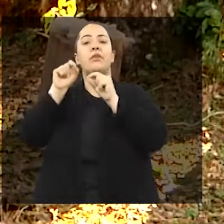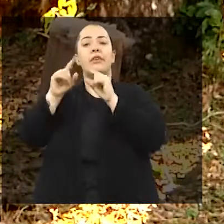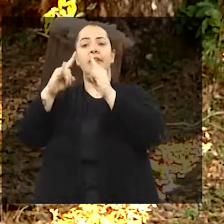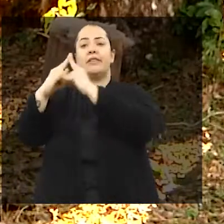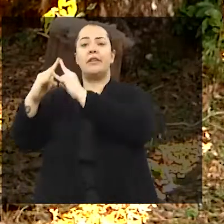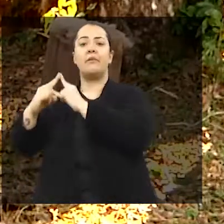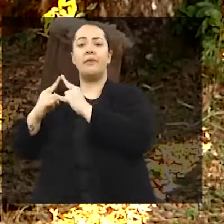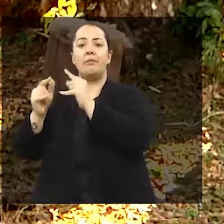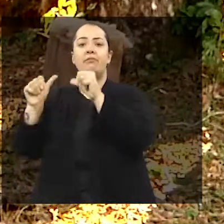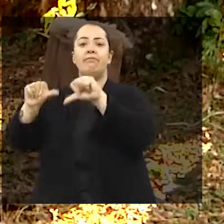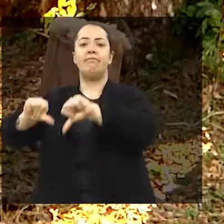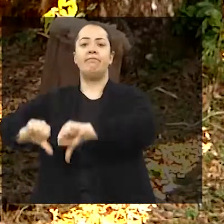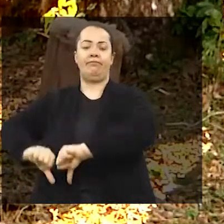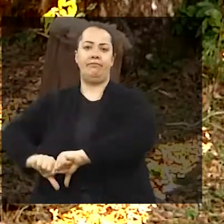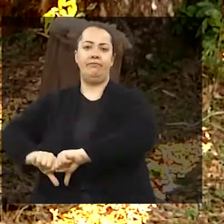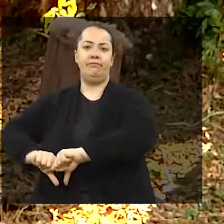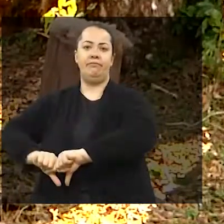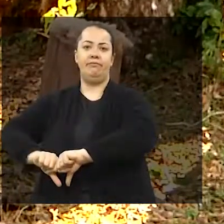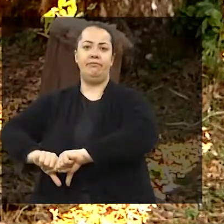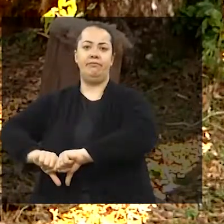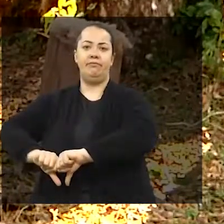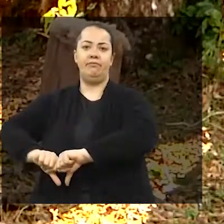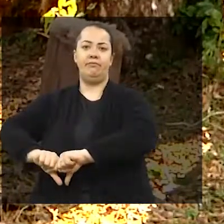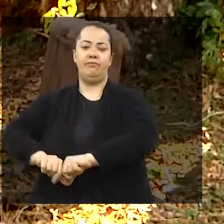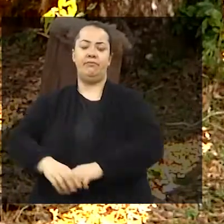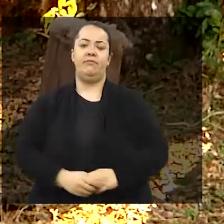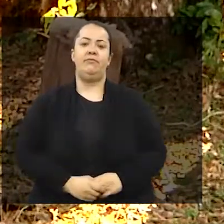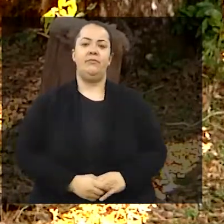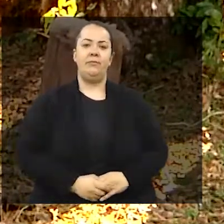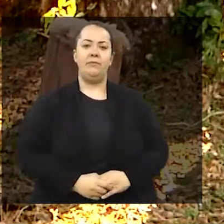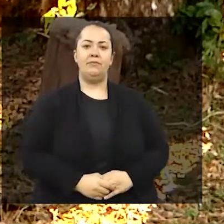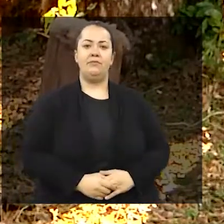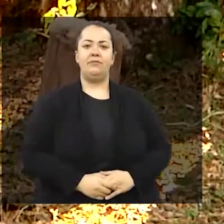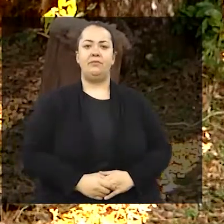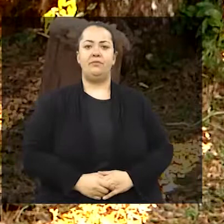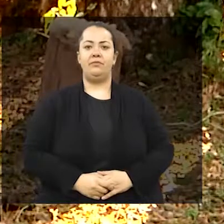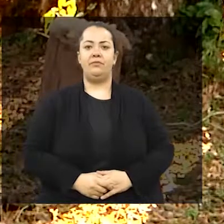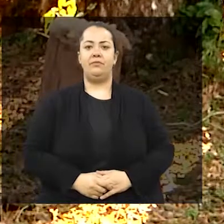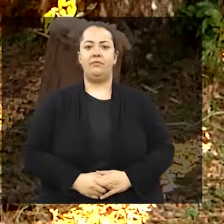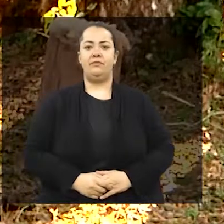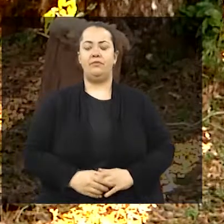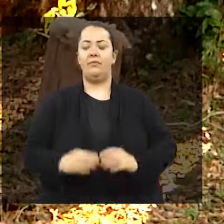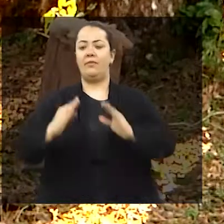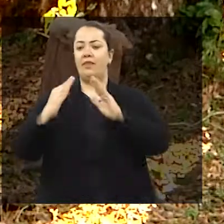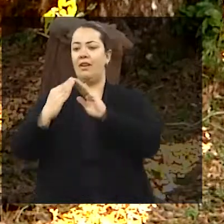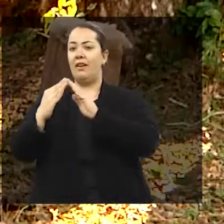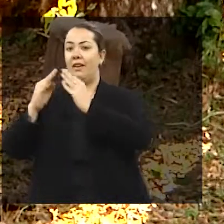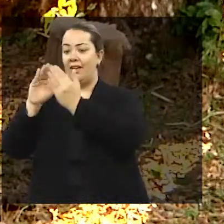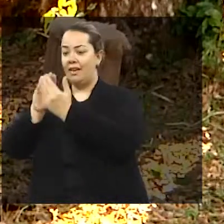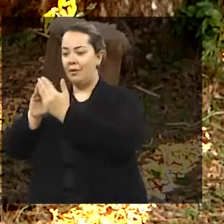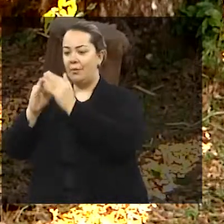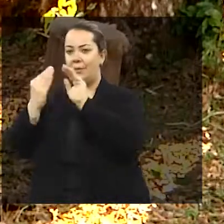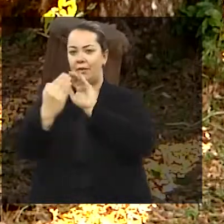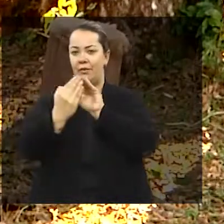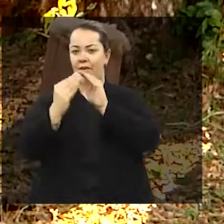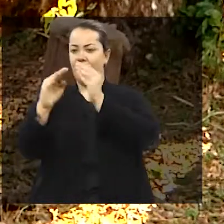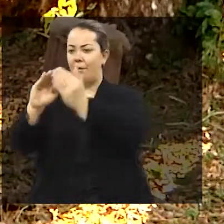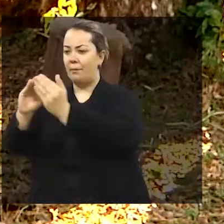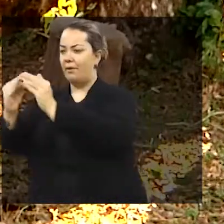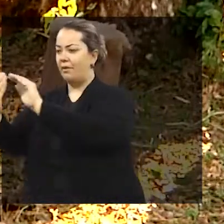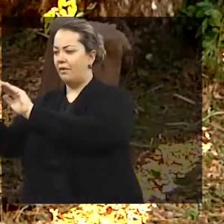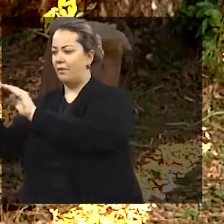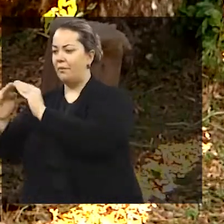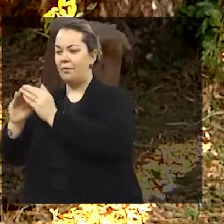parte de todo esse envolvimento tradicionalista né que se faça presente que vá lá que incentive